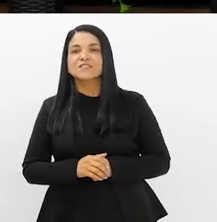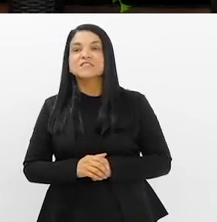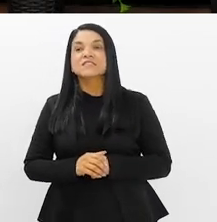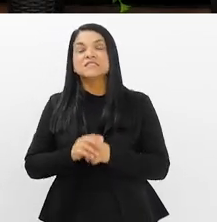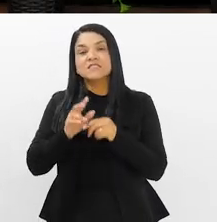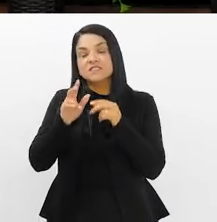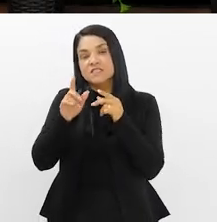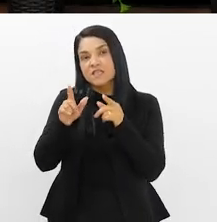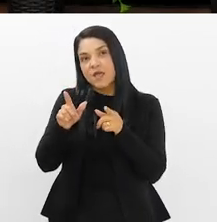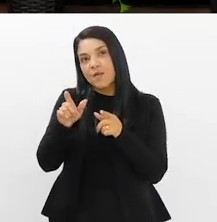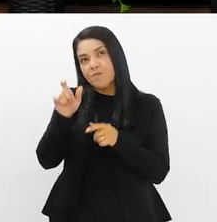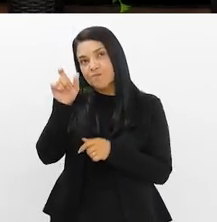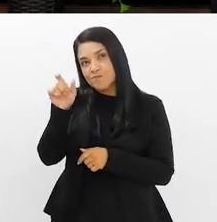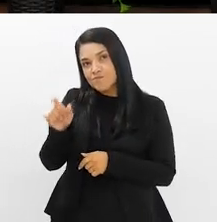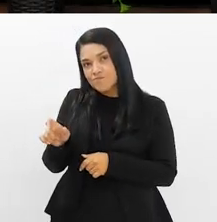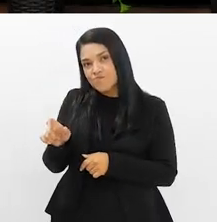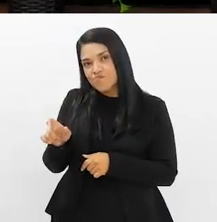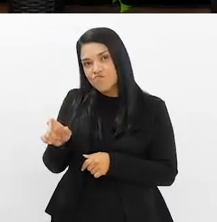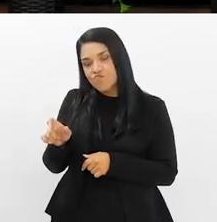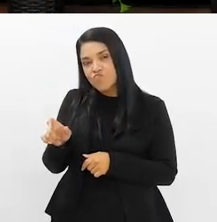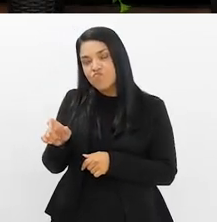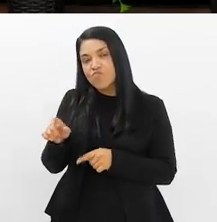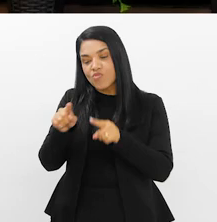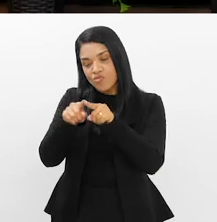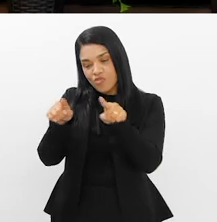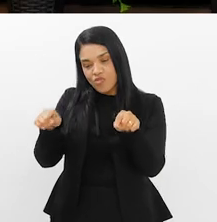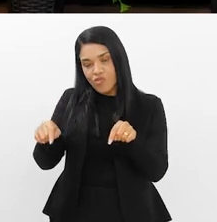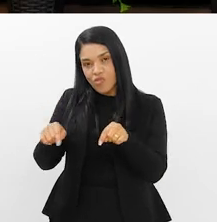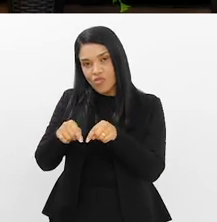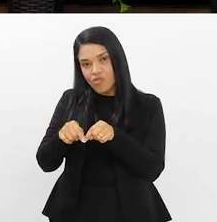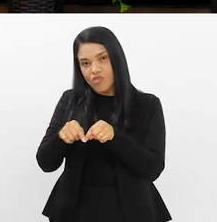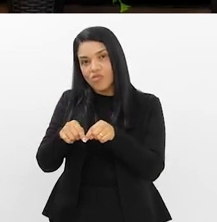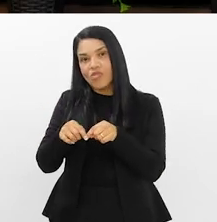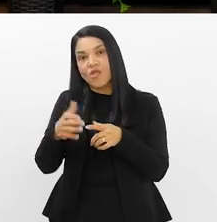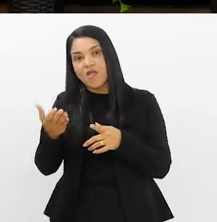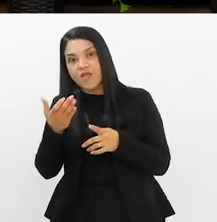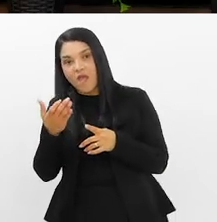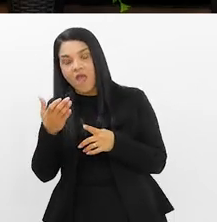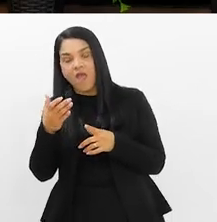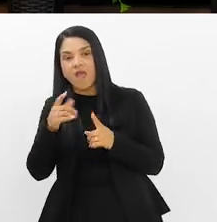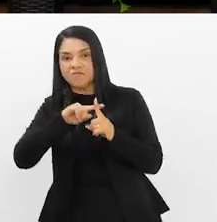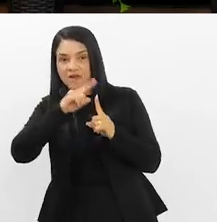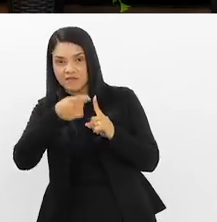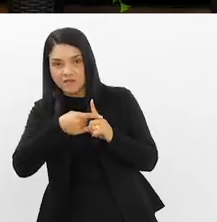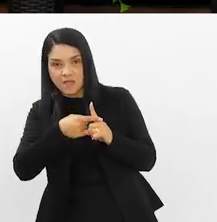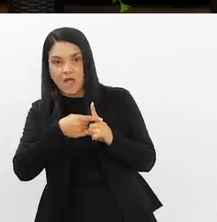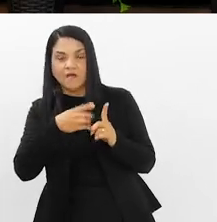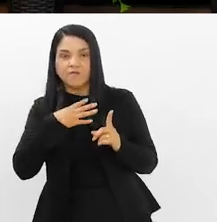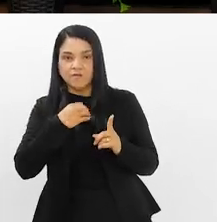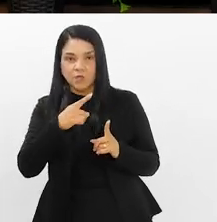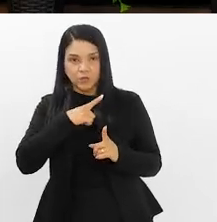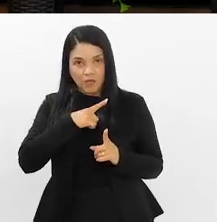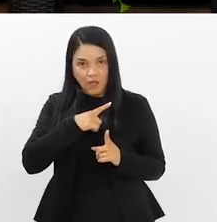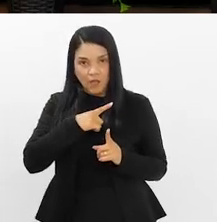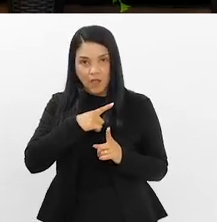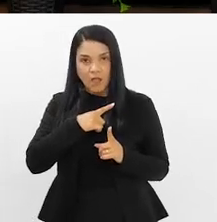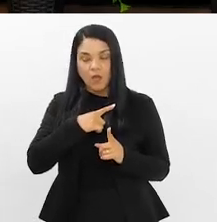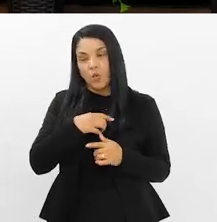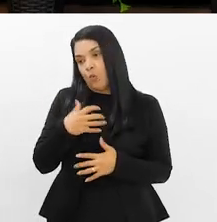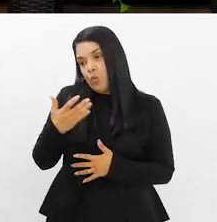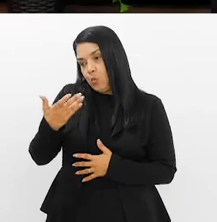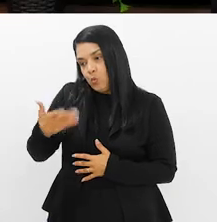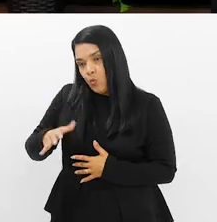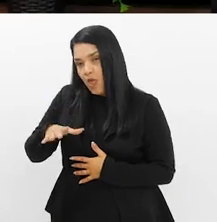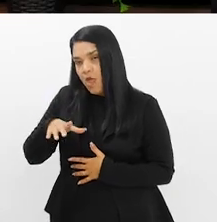Não vejo. E da mesma maneira que é uma questão que chega aos consultórios, né, o querer ser mãe ou não querer ser mãe,